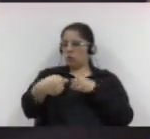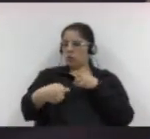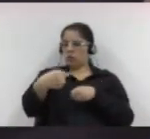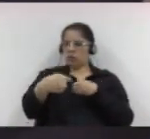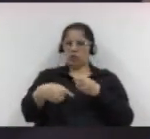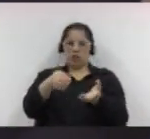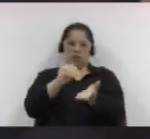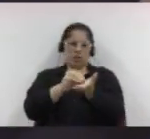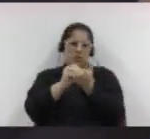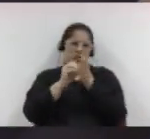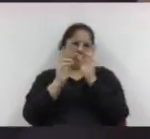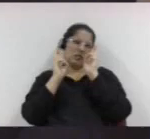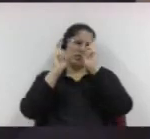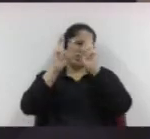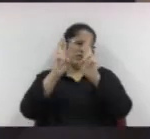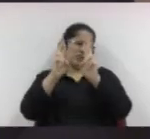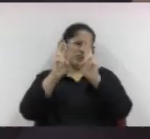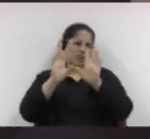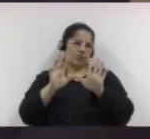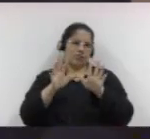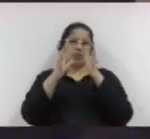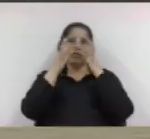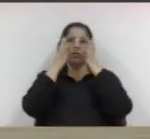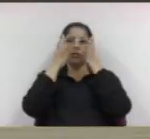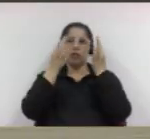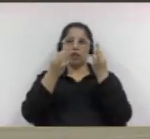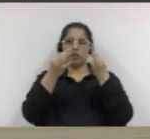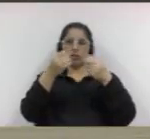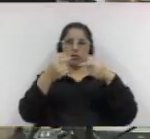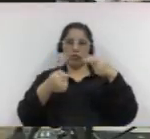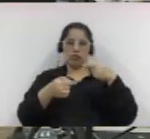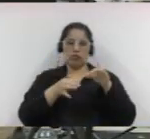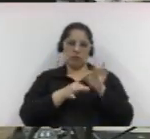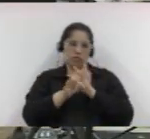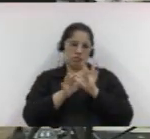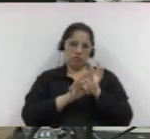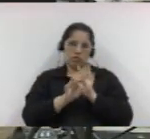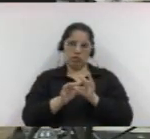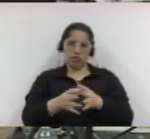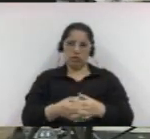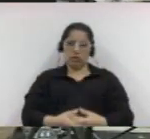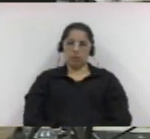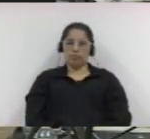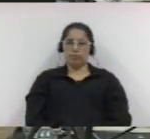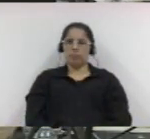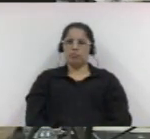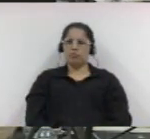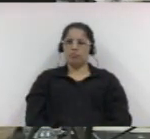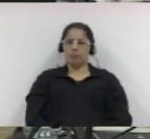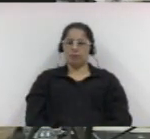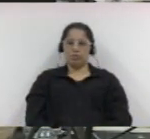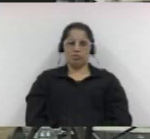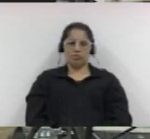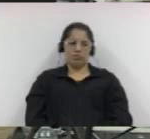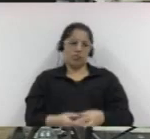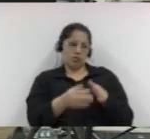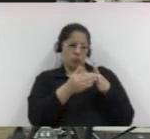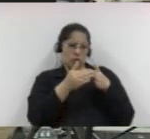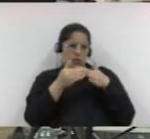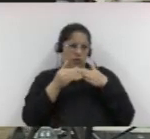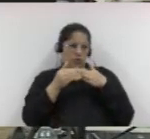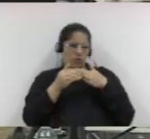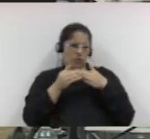desrespeito. Por favor, eu peço que o nobre vereador se atenha à discussão do projeto. Pela ordem, presidente, o Newton. Questão de ordem